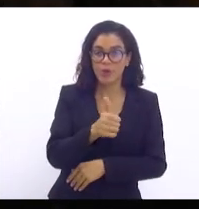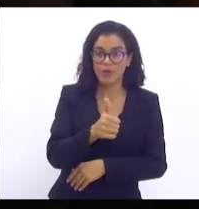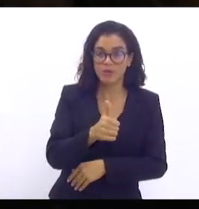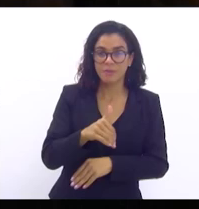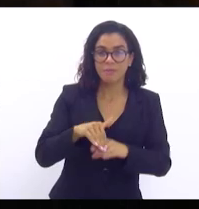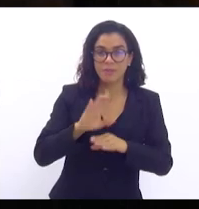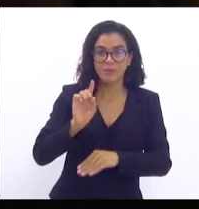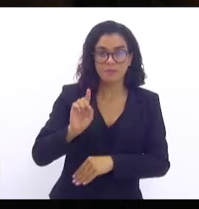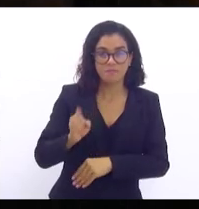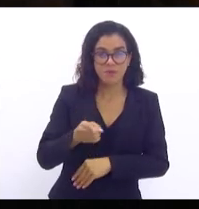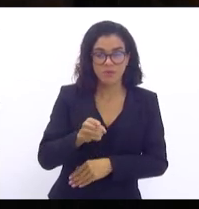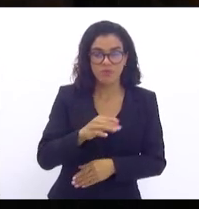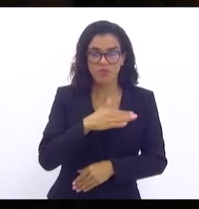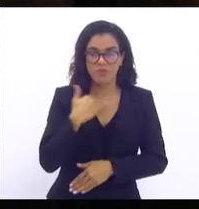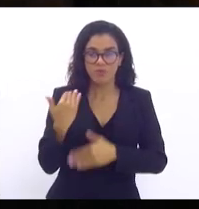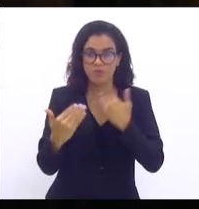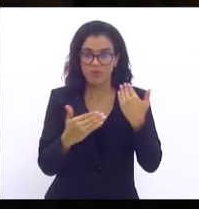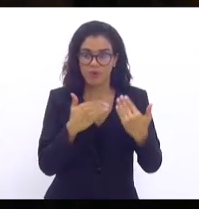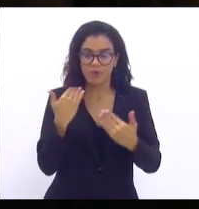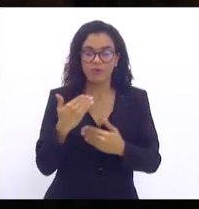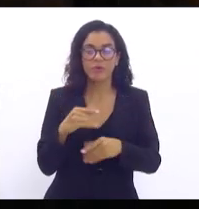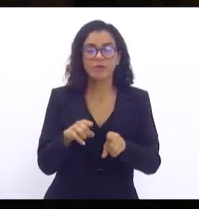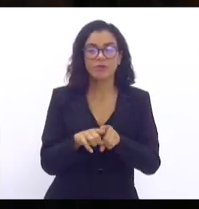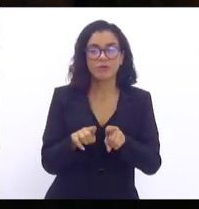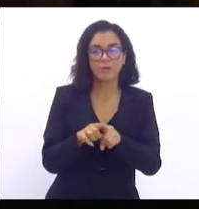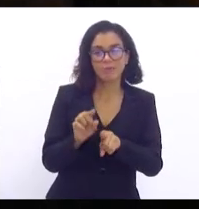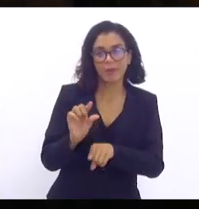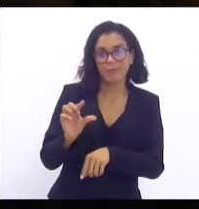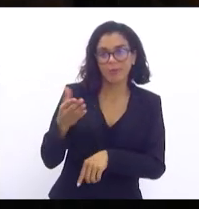e recentemente, em